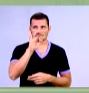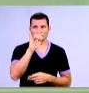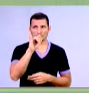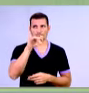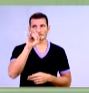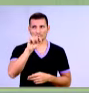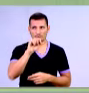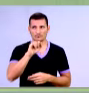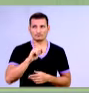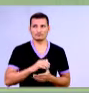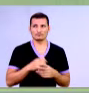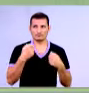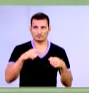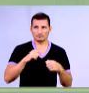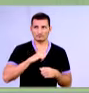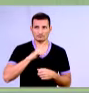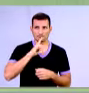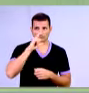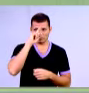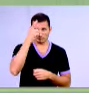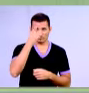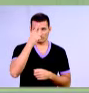multimídia exigem criatividade,